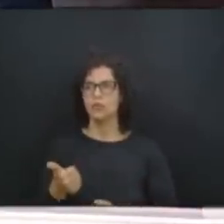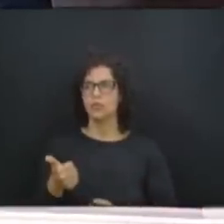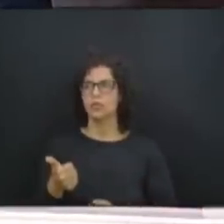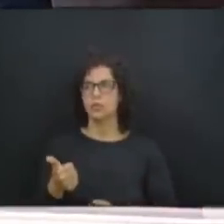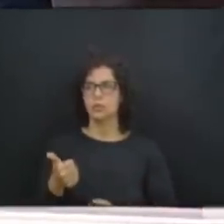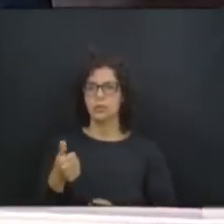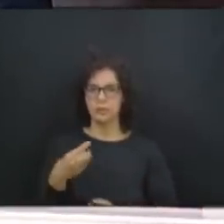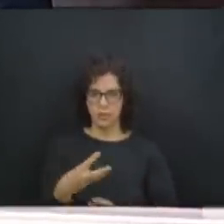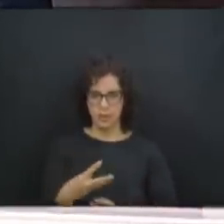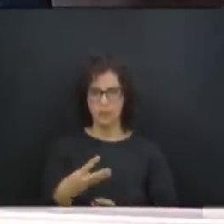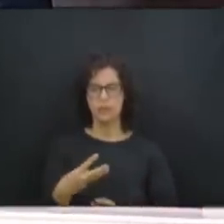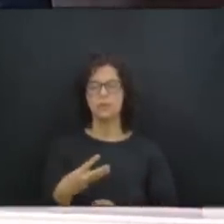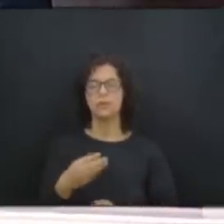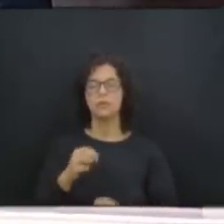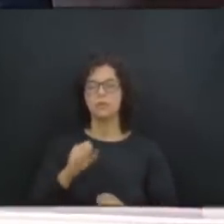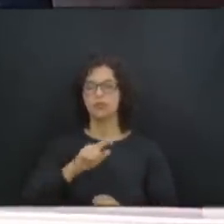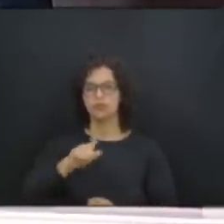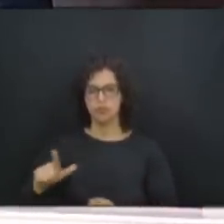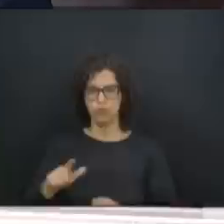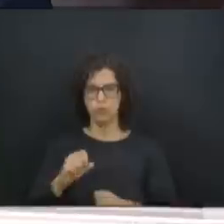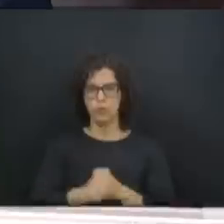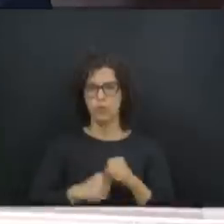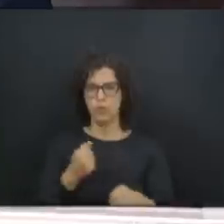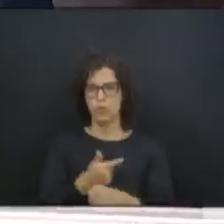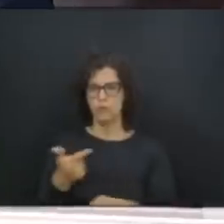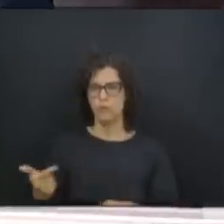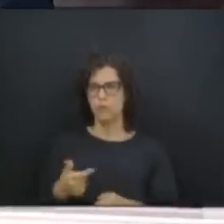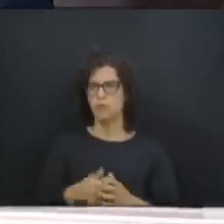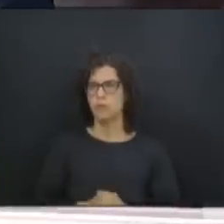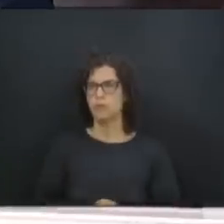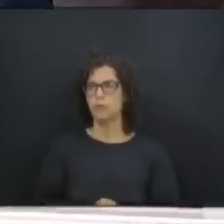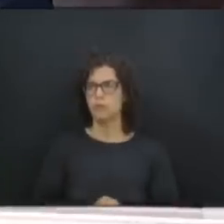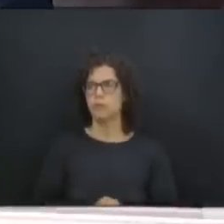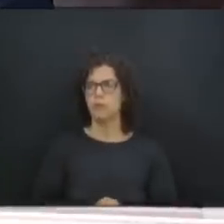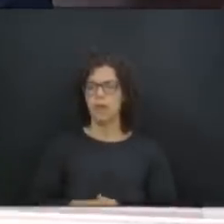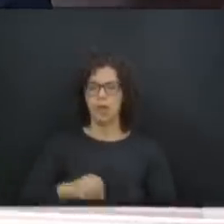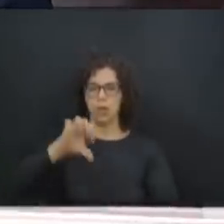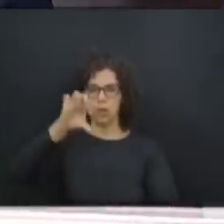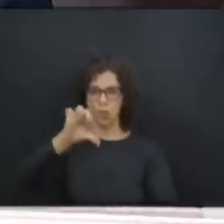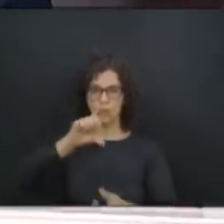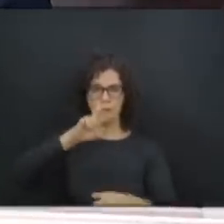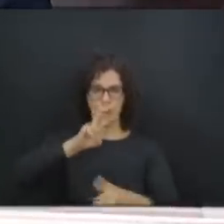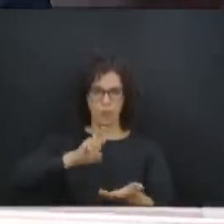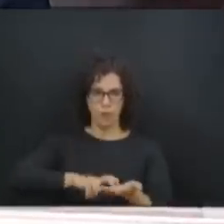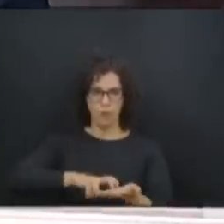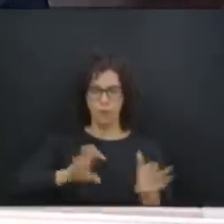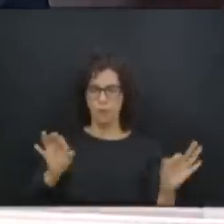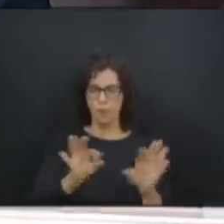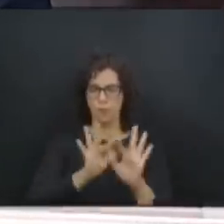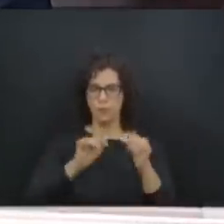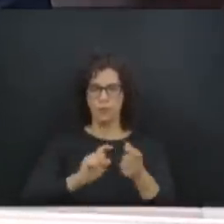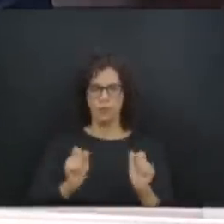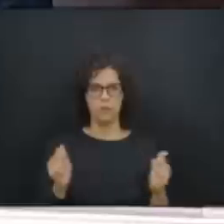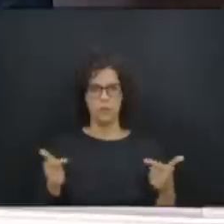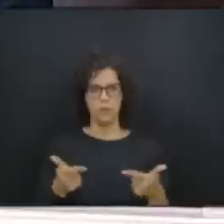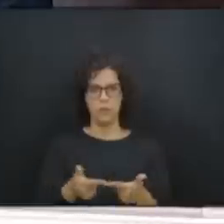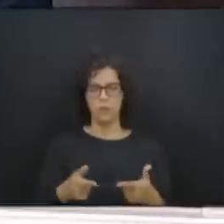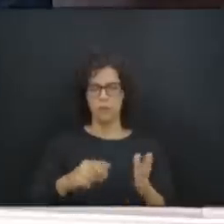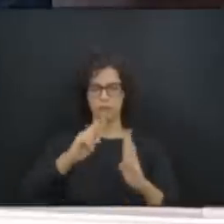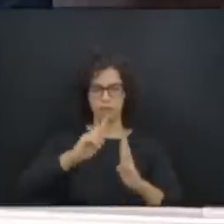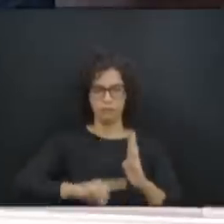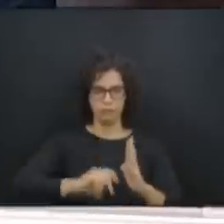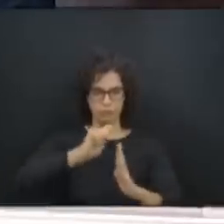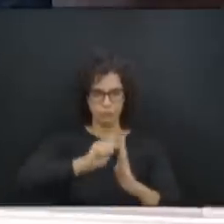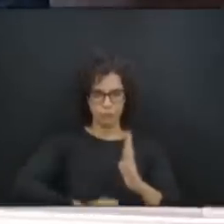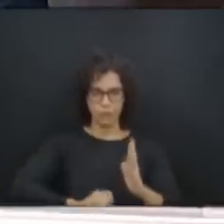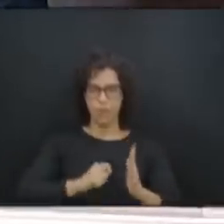dia treze de julho de dois mil e 22 às 9:00 levanta-se a sessão assim